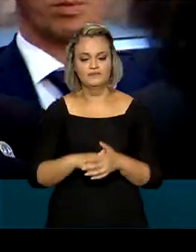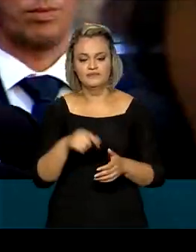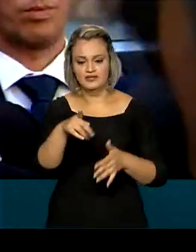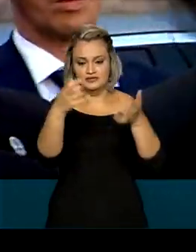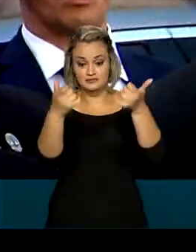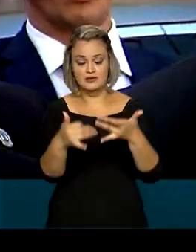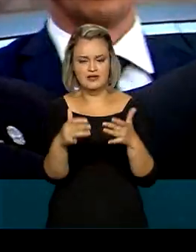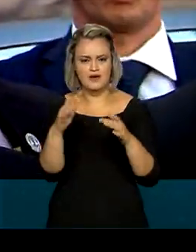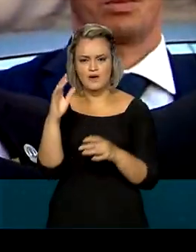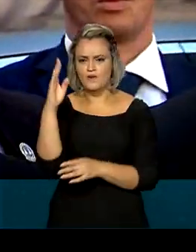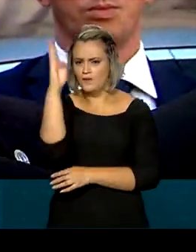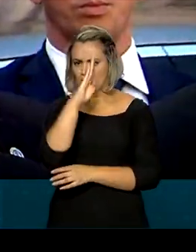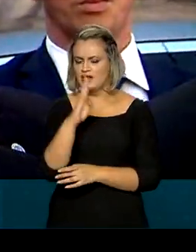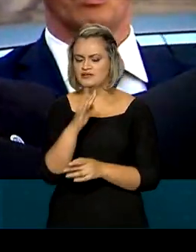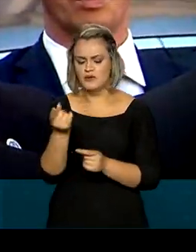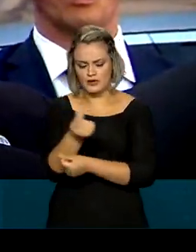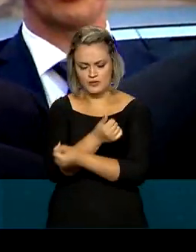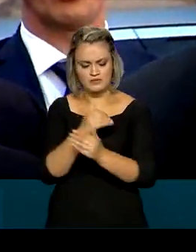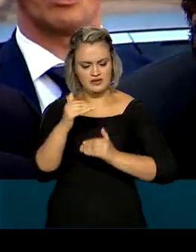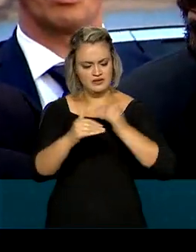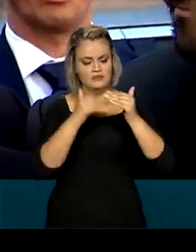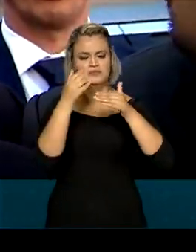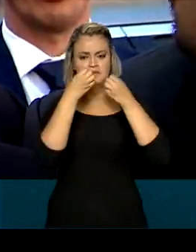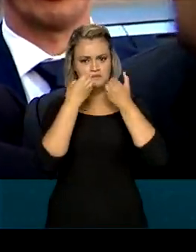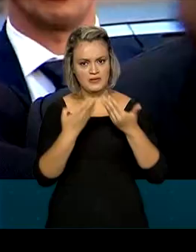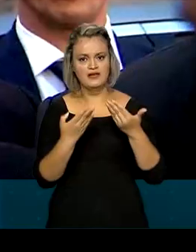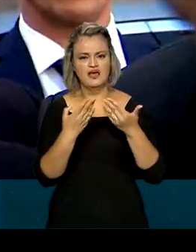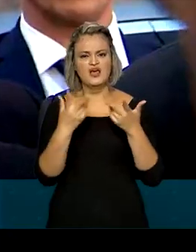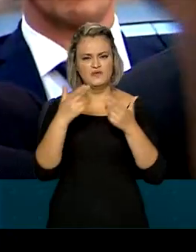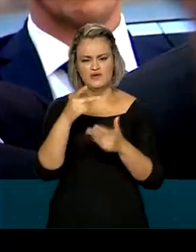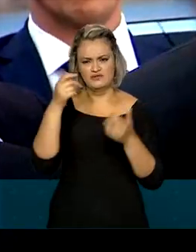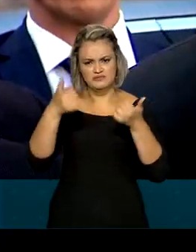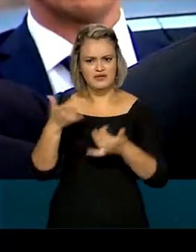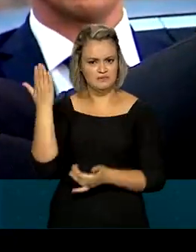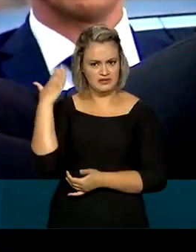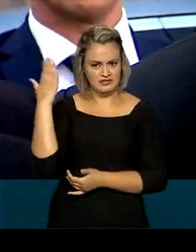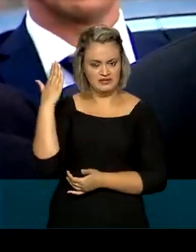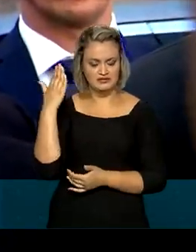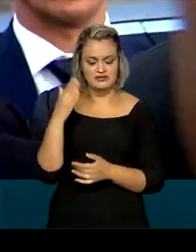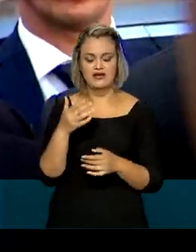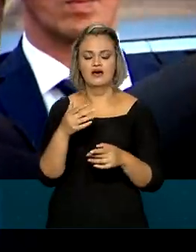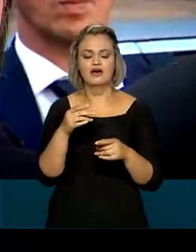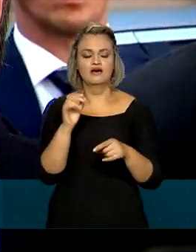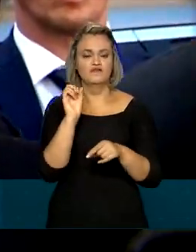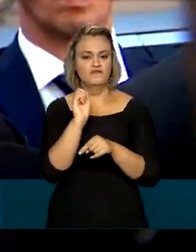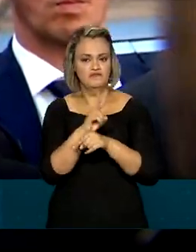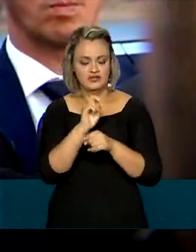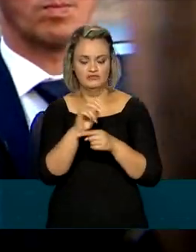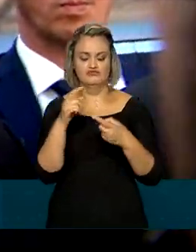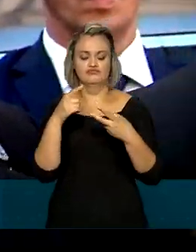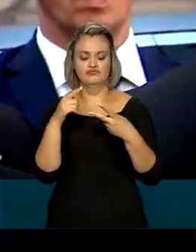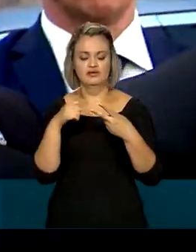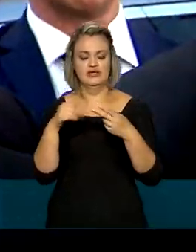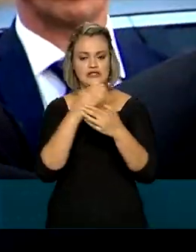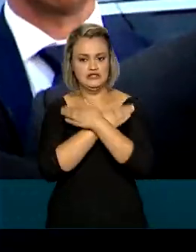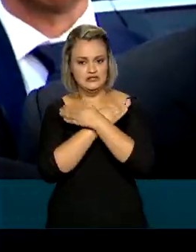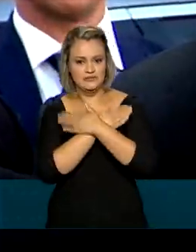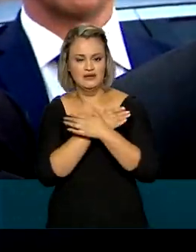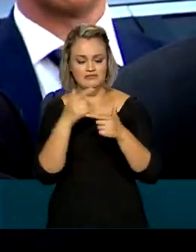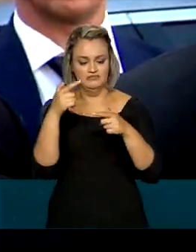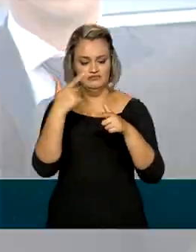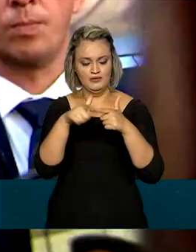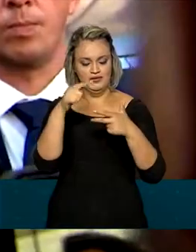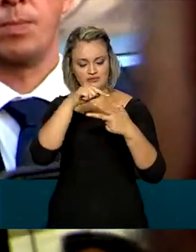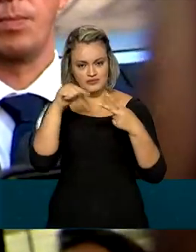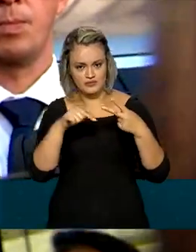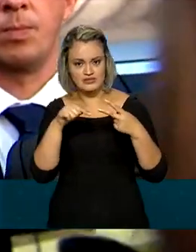muito bem na recuperação da economia. Como disse lá atrás, tínhamos dois problemas, o vírus e o desemprego. Nós investimos muito na questão do emprego com o